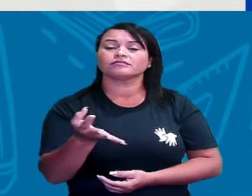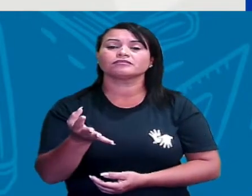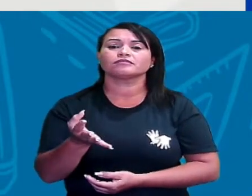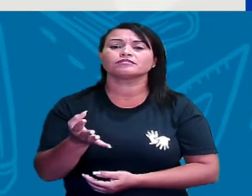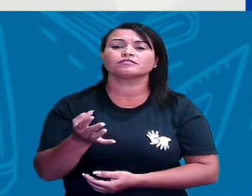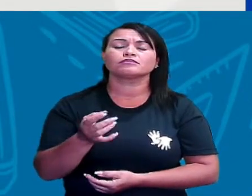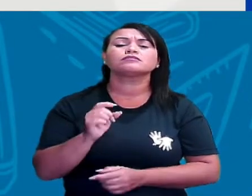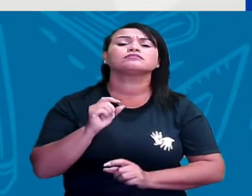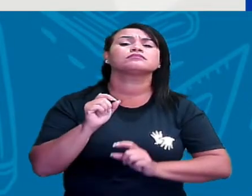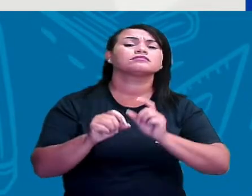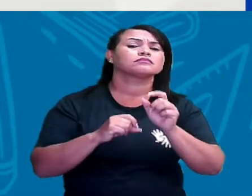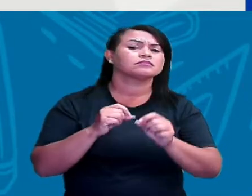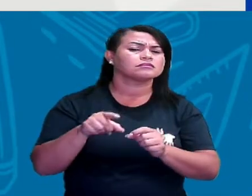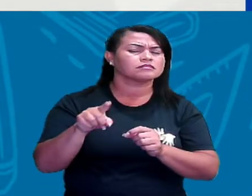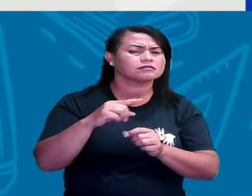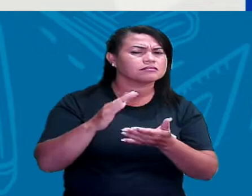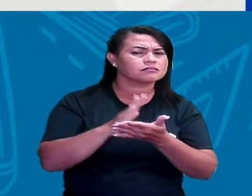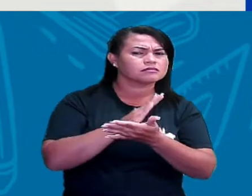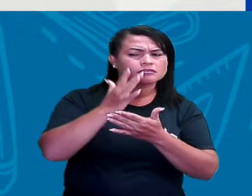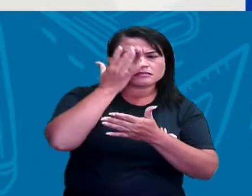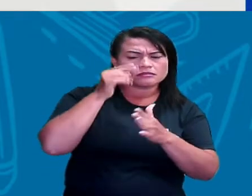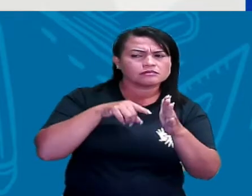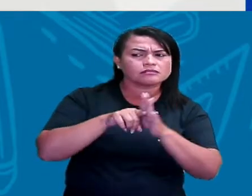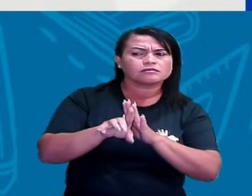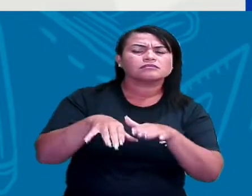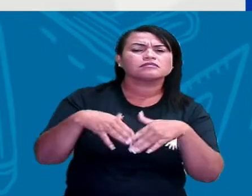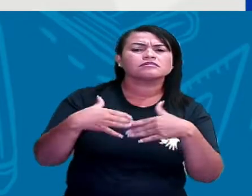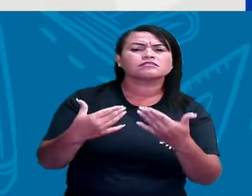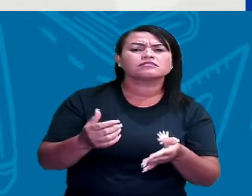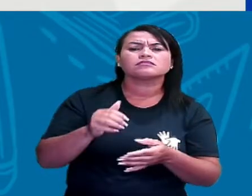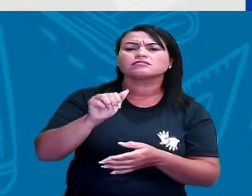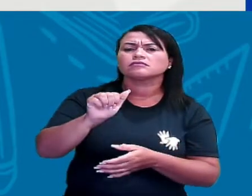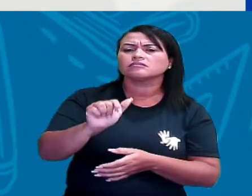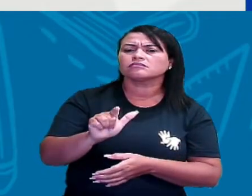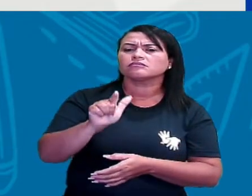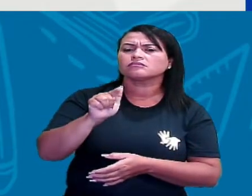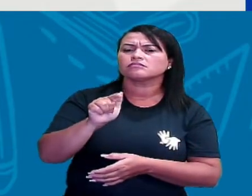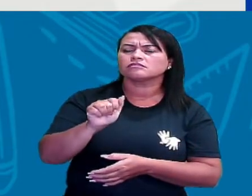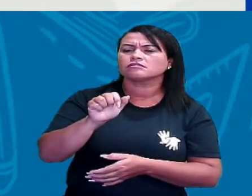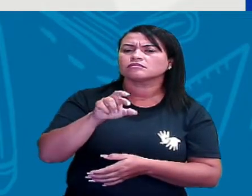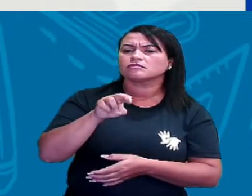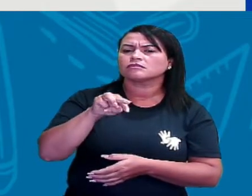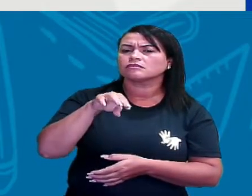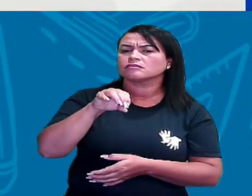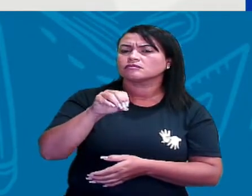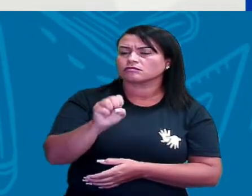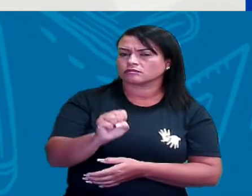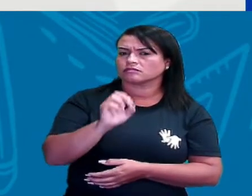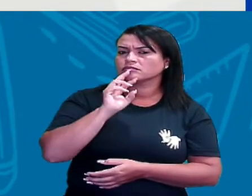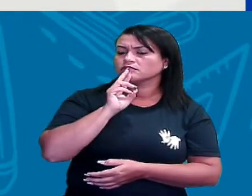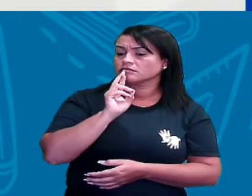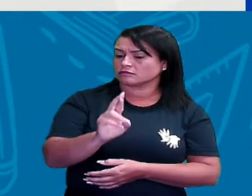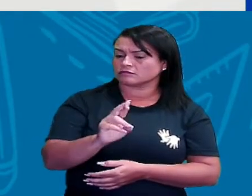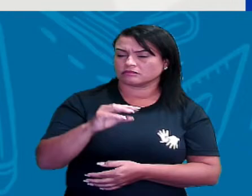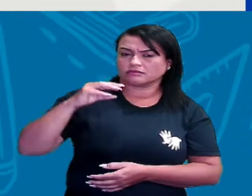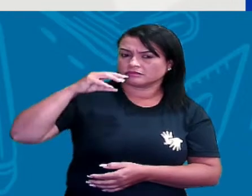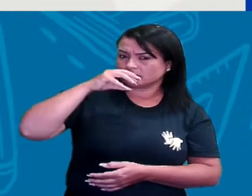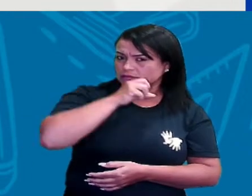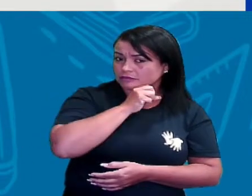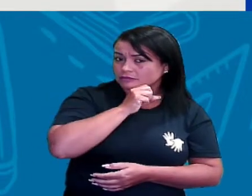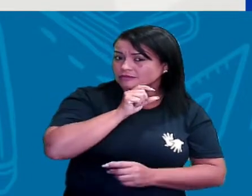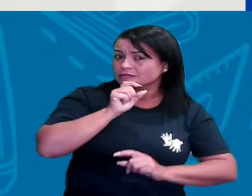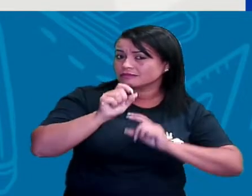nossos algarismos? Alguém perguntar a você assim, quais são os nossos algarismos? Você já vai, ó, responder na